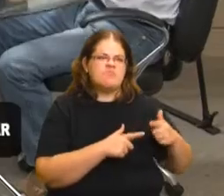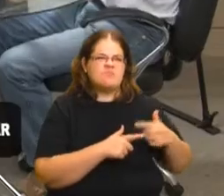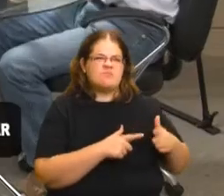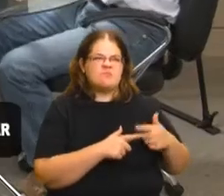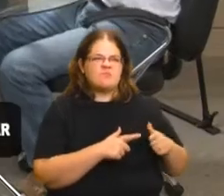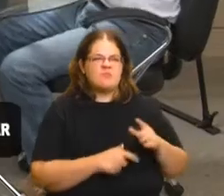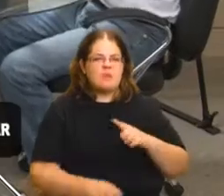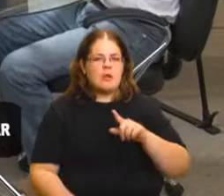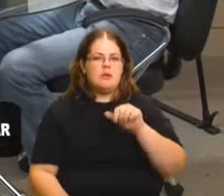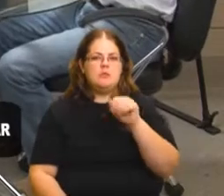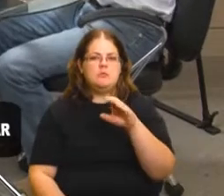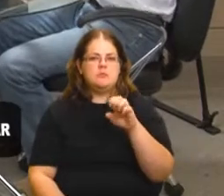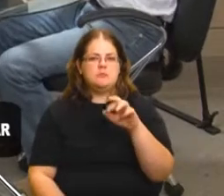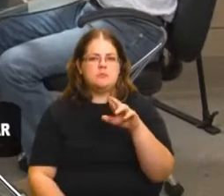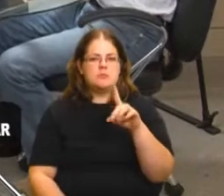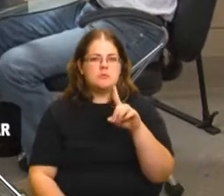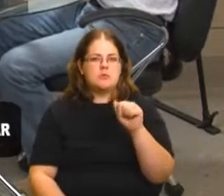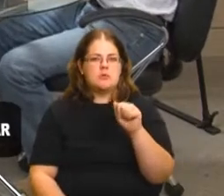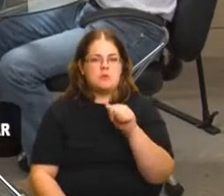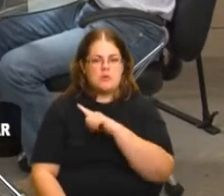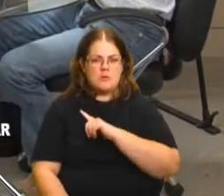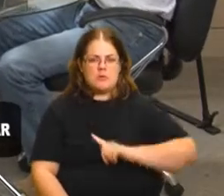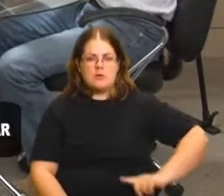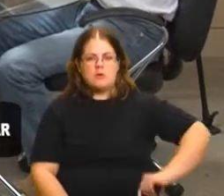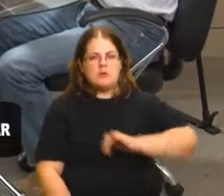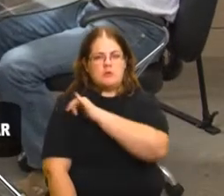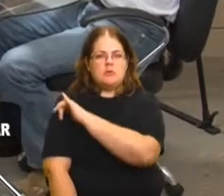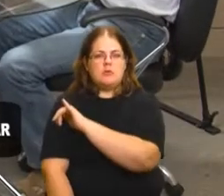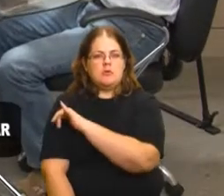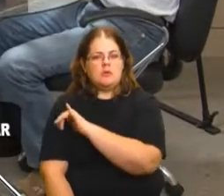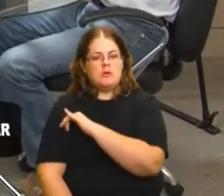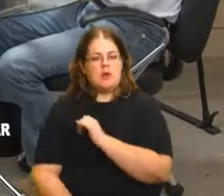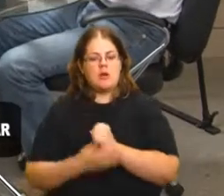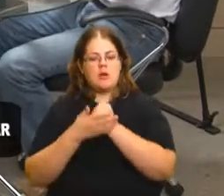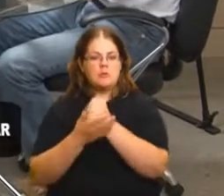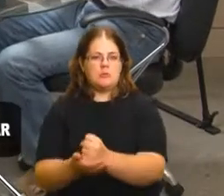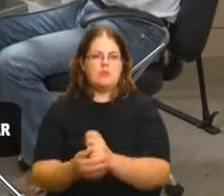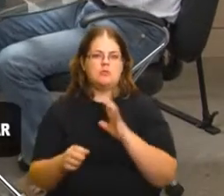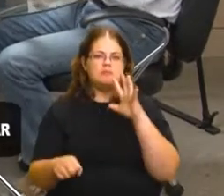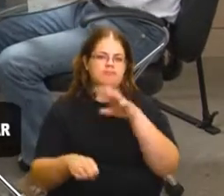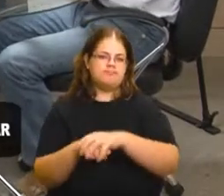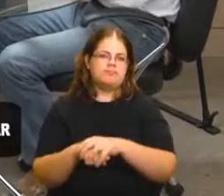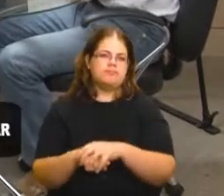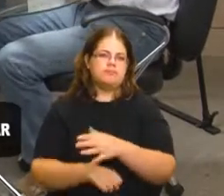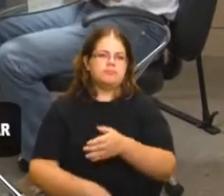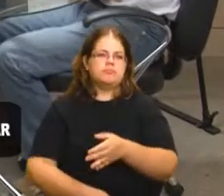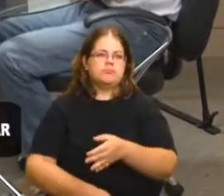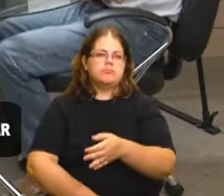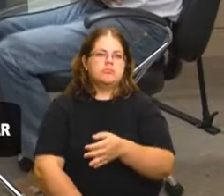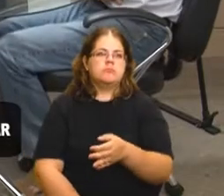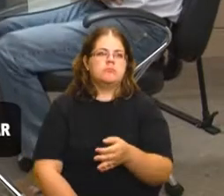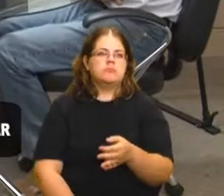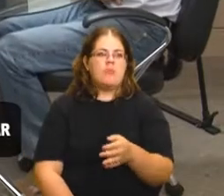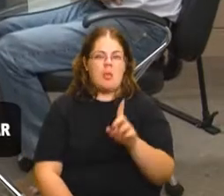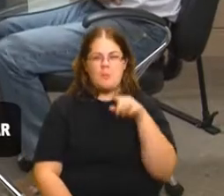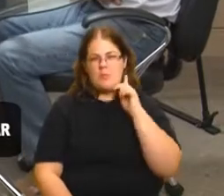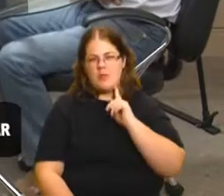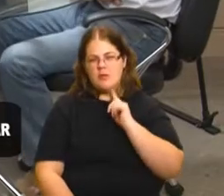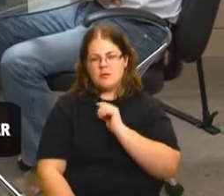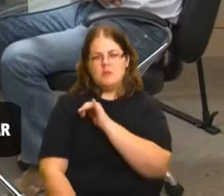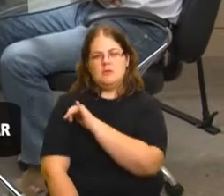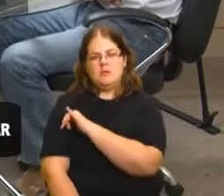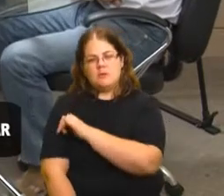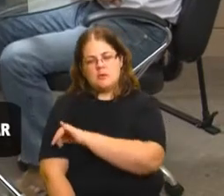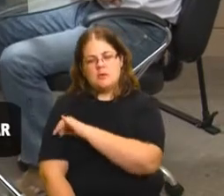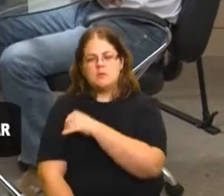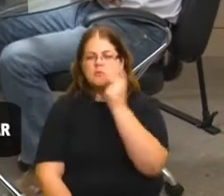problemas. O Lacerda, governador do Rio, que teria apoiado o golpe. Que apoiou o golpe em grande parte. Certo. Exato. Minas, São Paulo e Rio, né? E